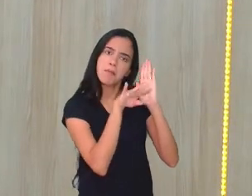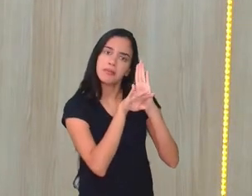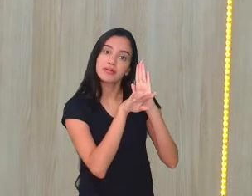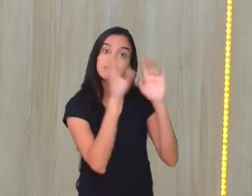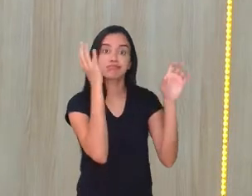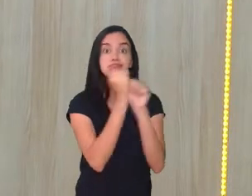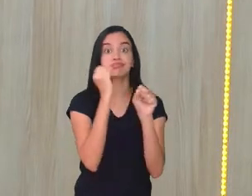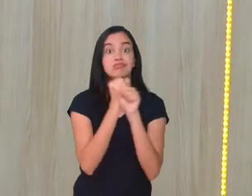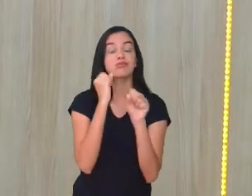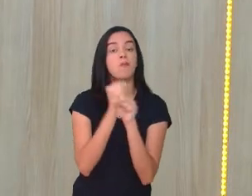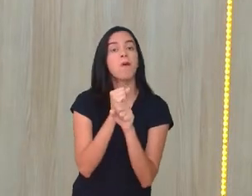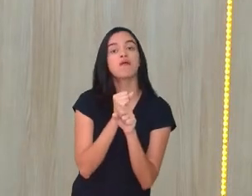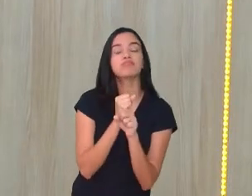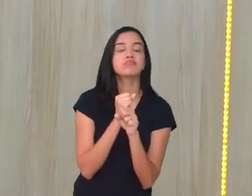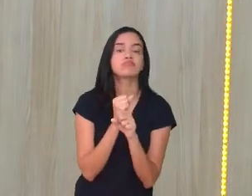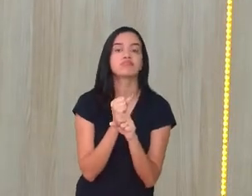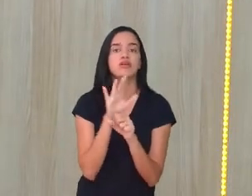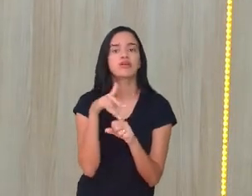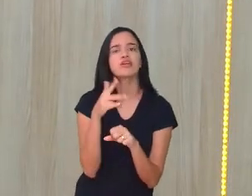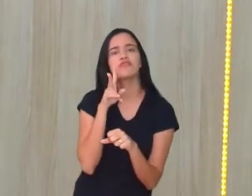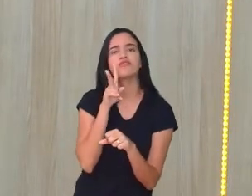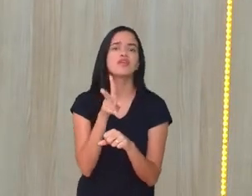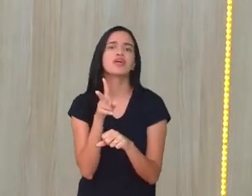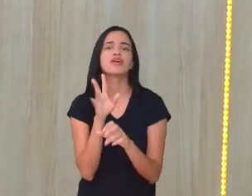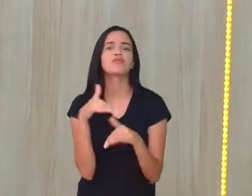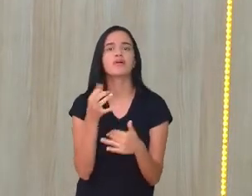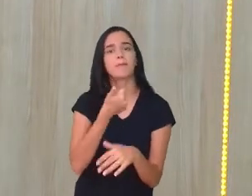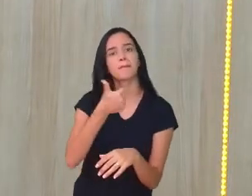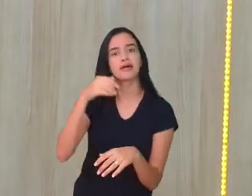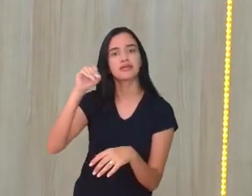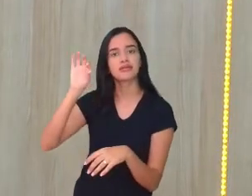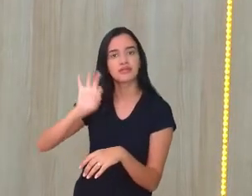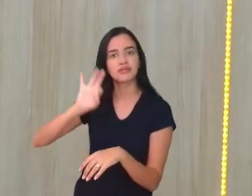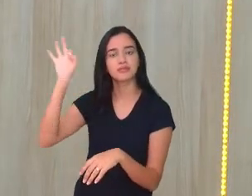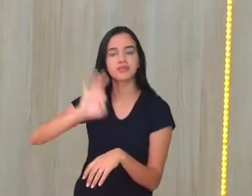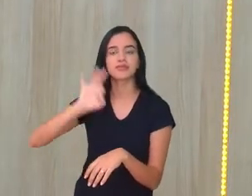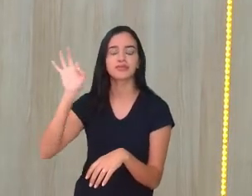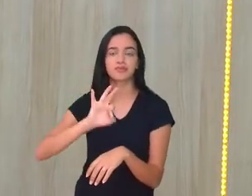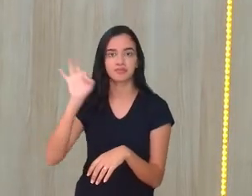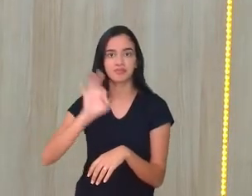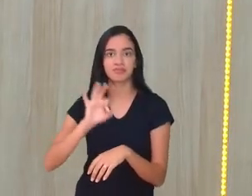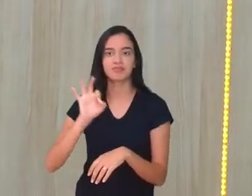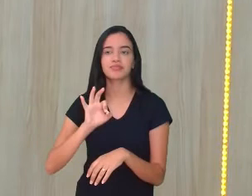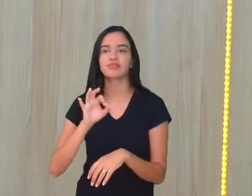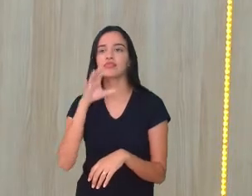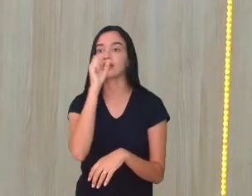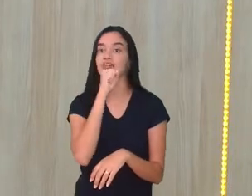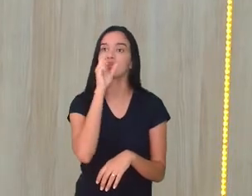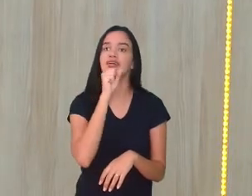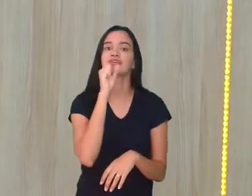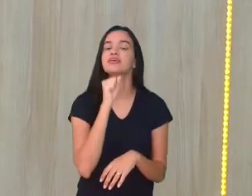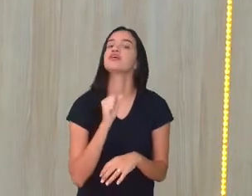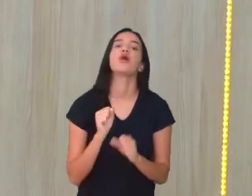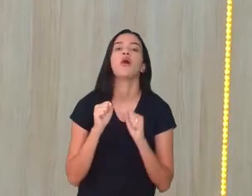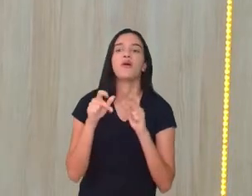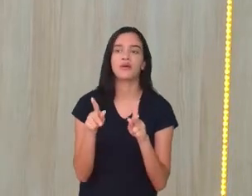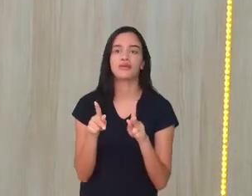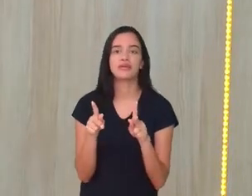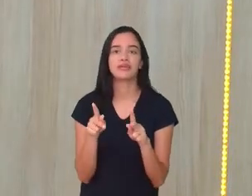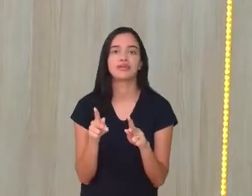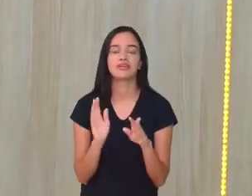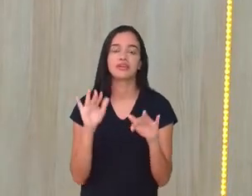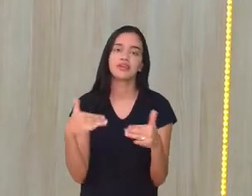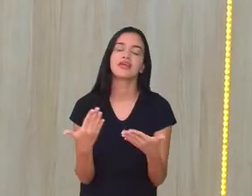e verificar quanto falta para 100%. É a porcentagem aqui da laranjinha. Belezinha,